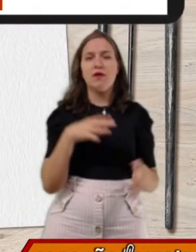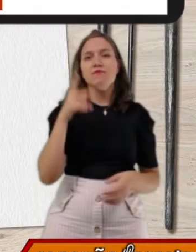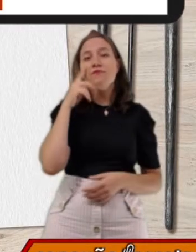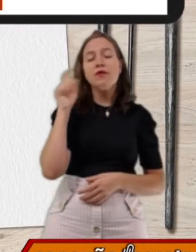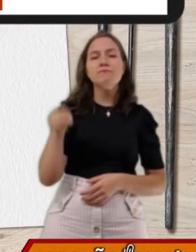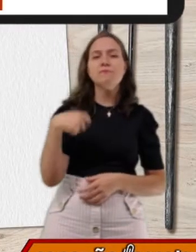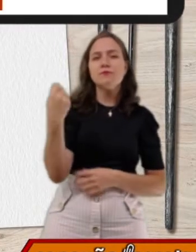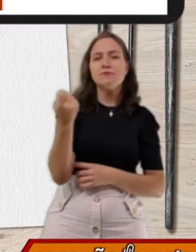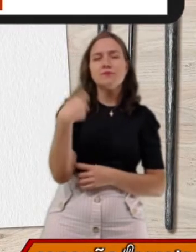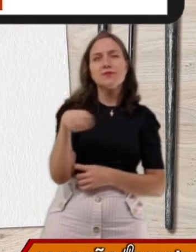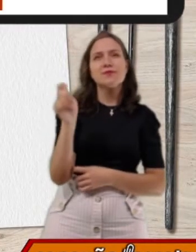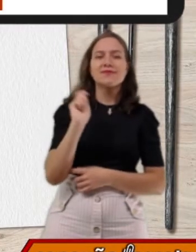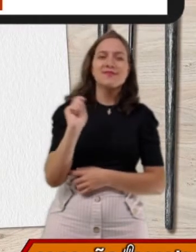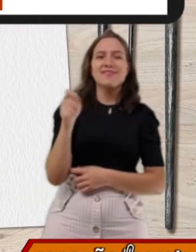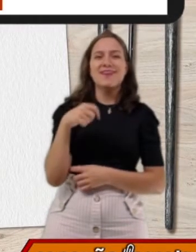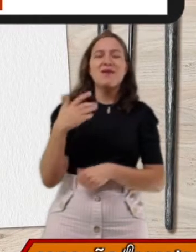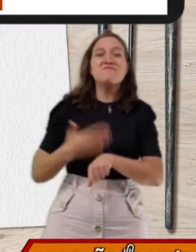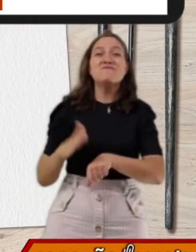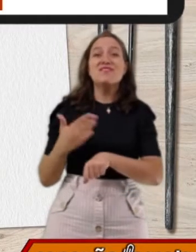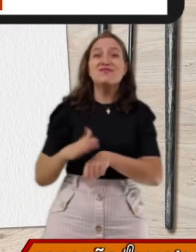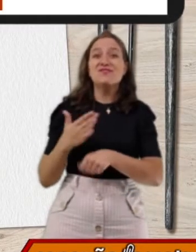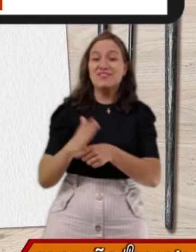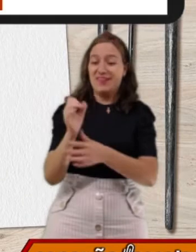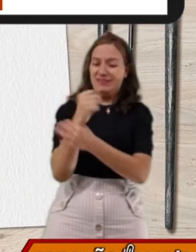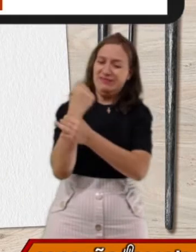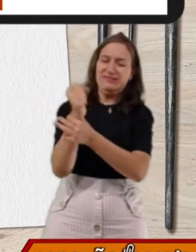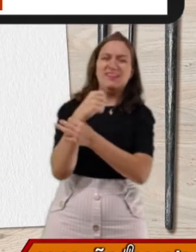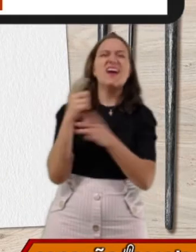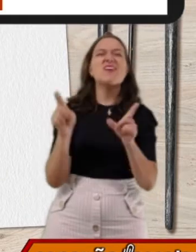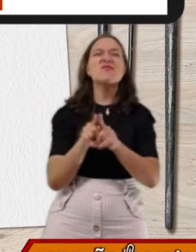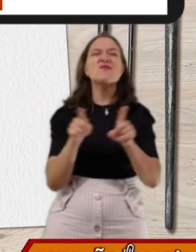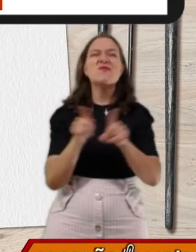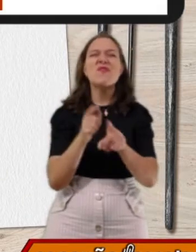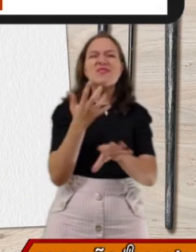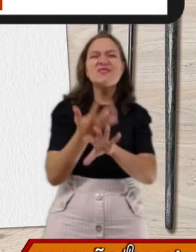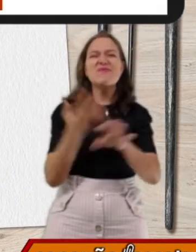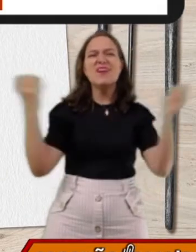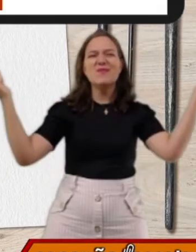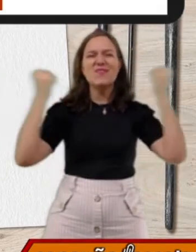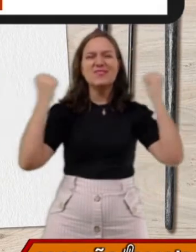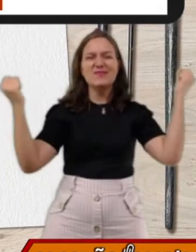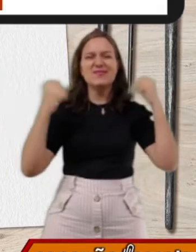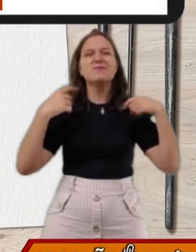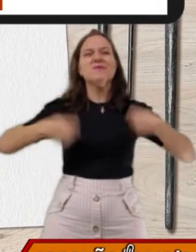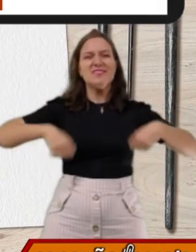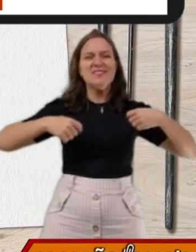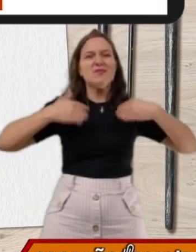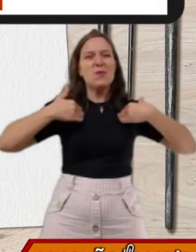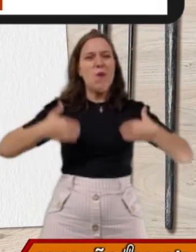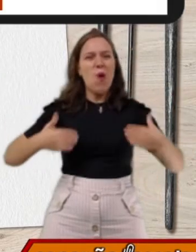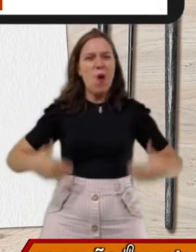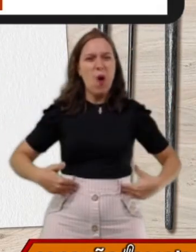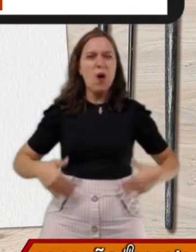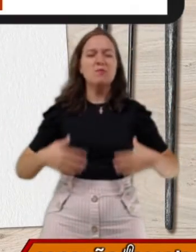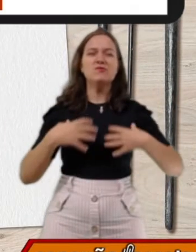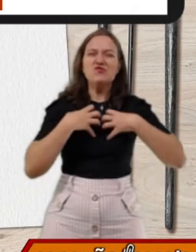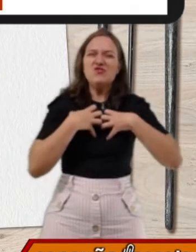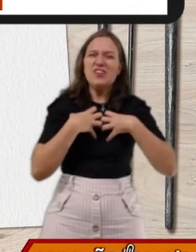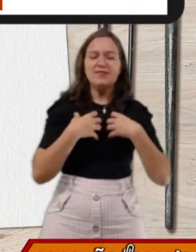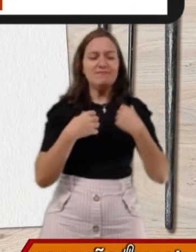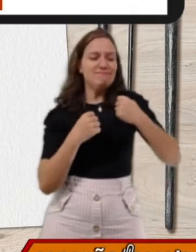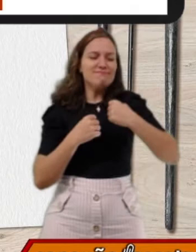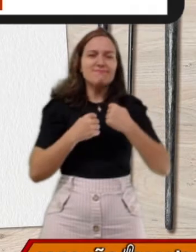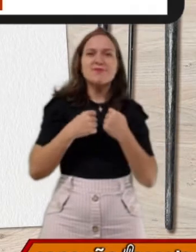voltar assim ó o faz-de-conta Quando você vai para aula de Educação Física você não solta o corpo mexe para você esticar e